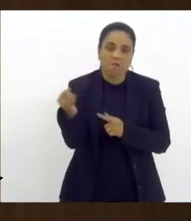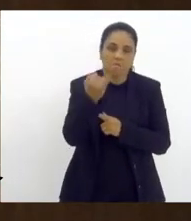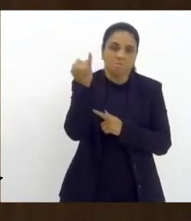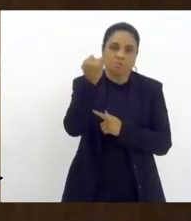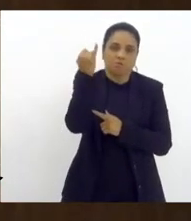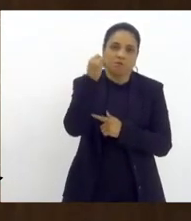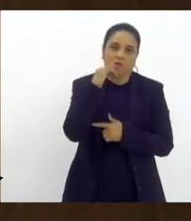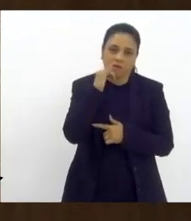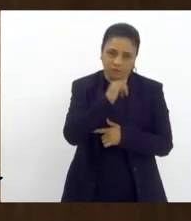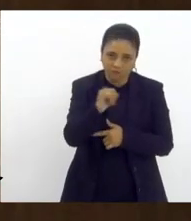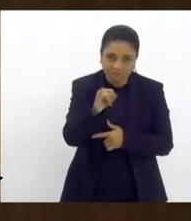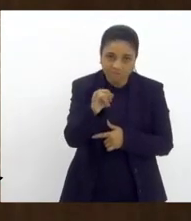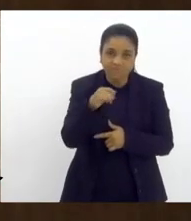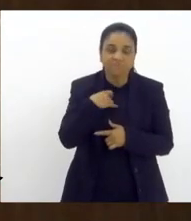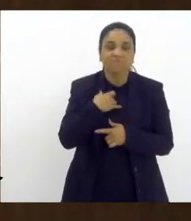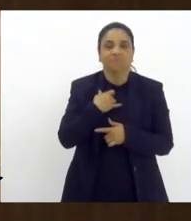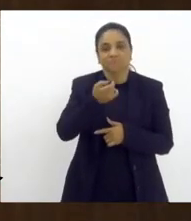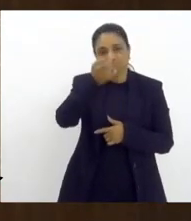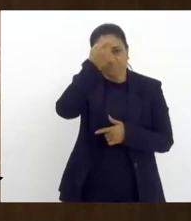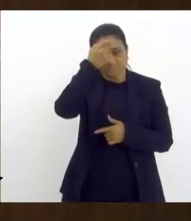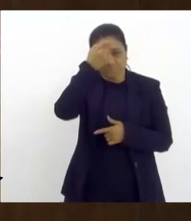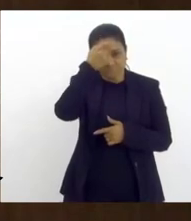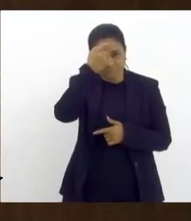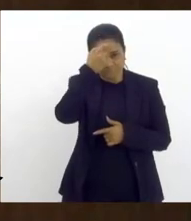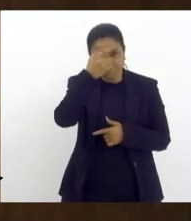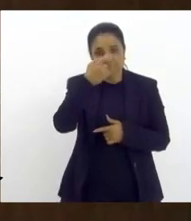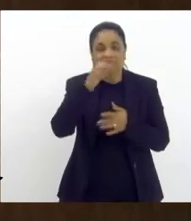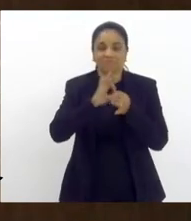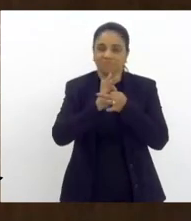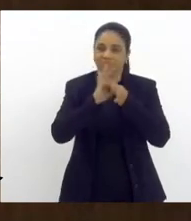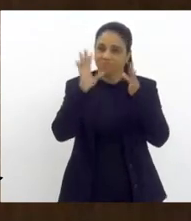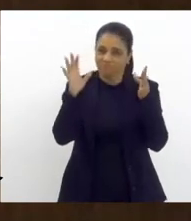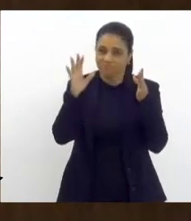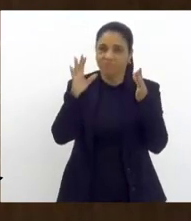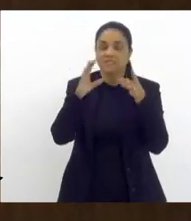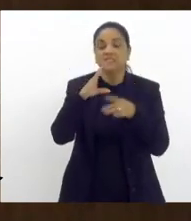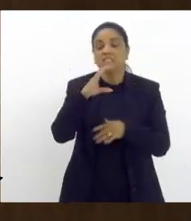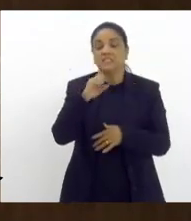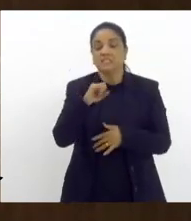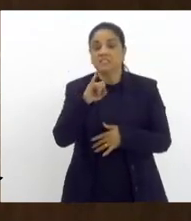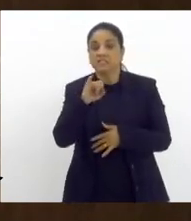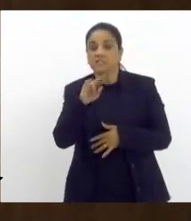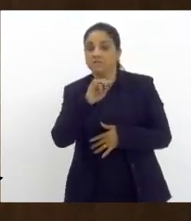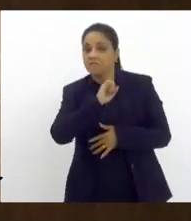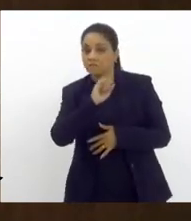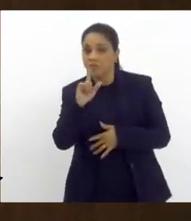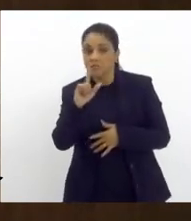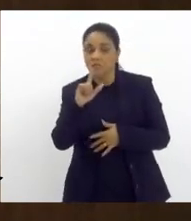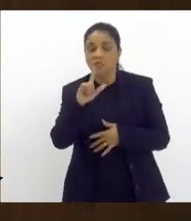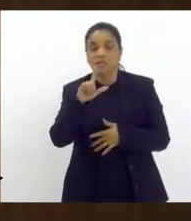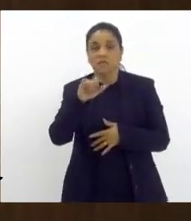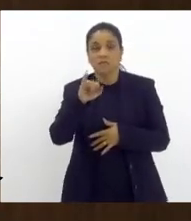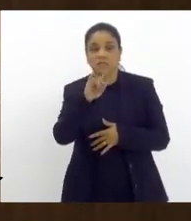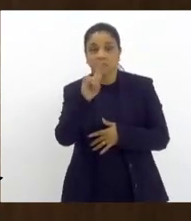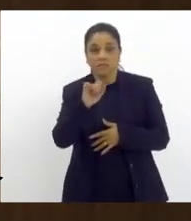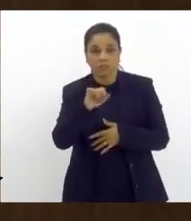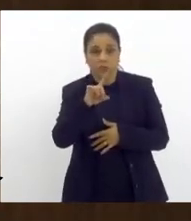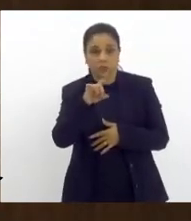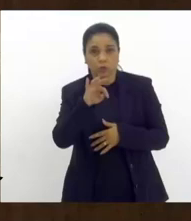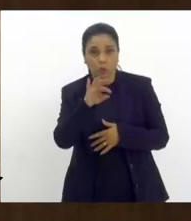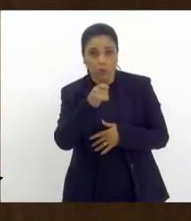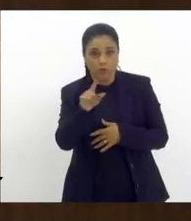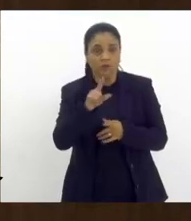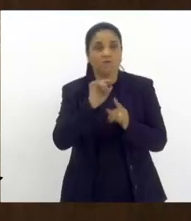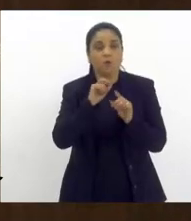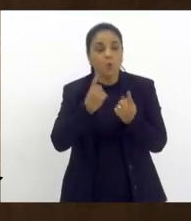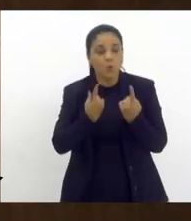muito consistente democrática e civilizatória foi um atentado não foi contra os judeus foi